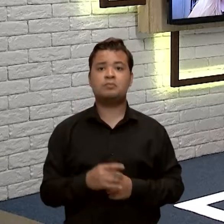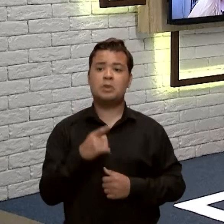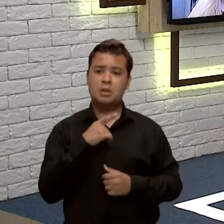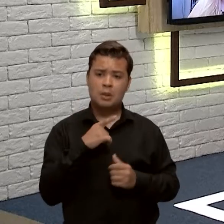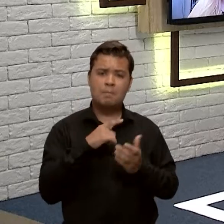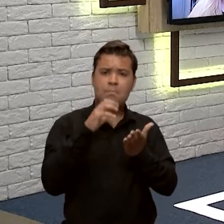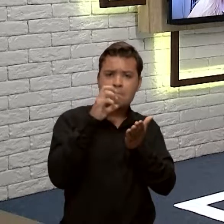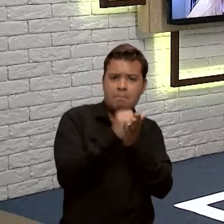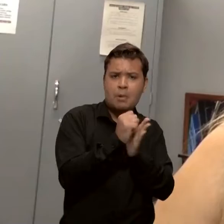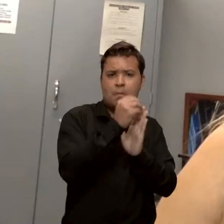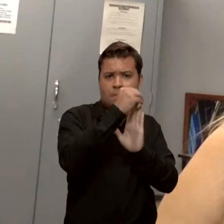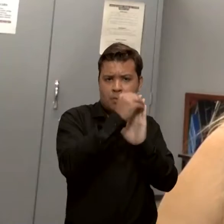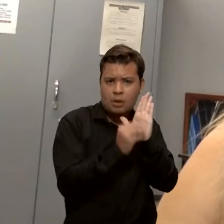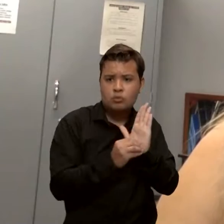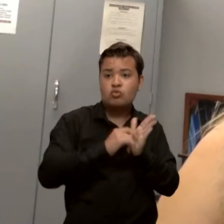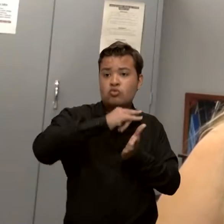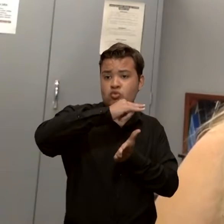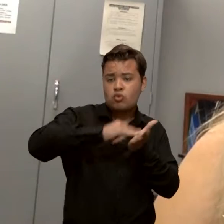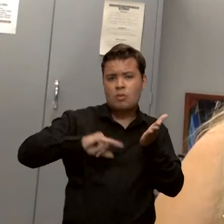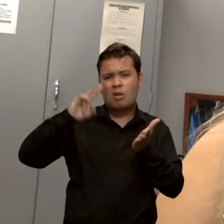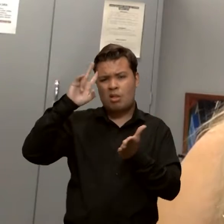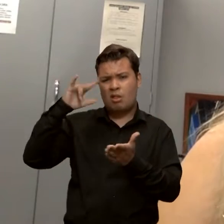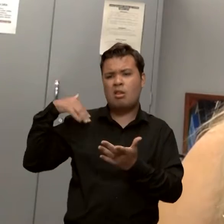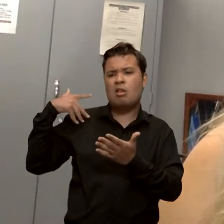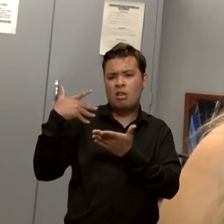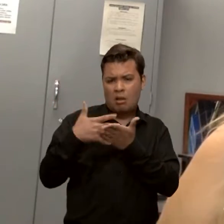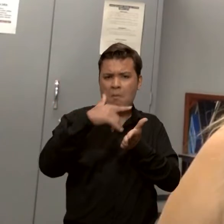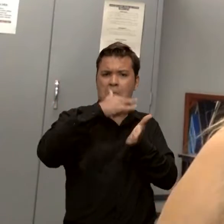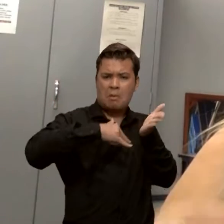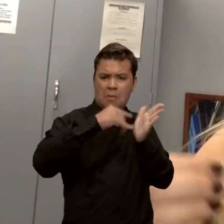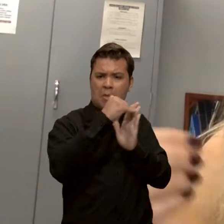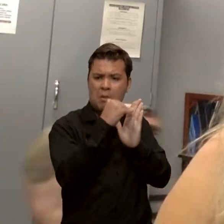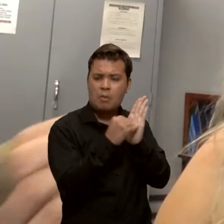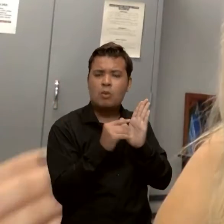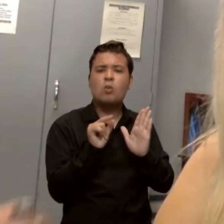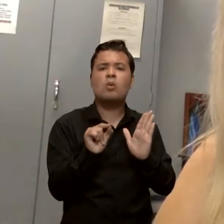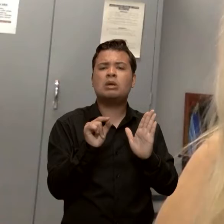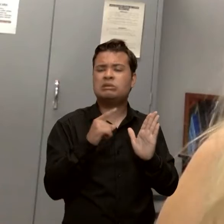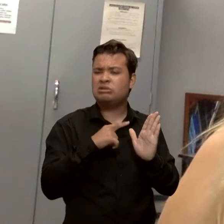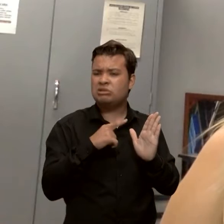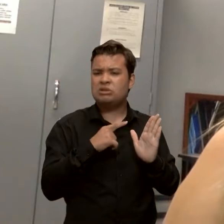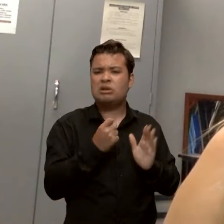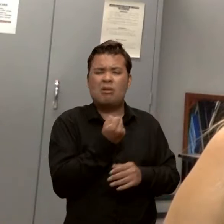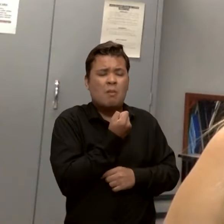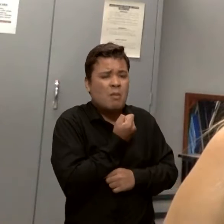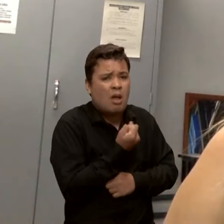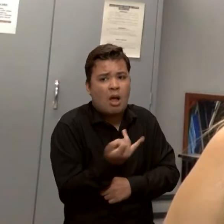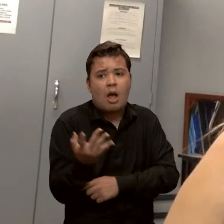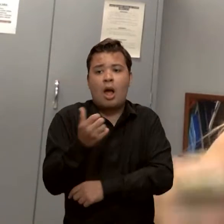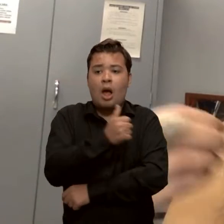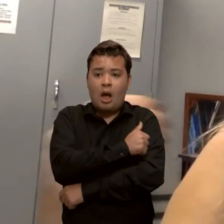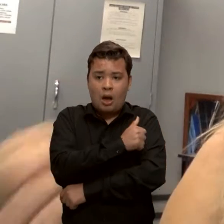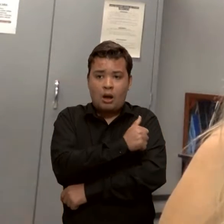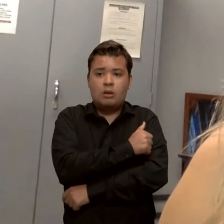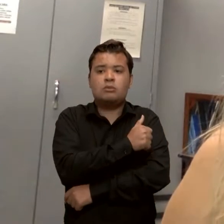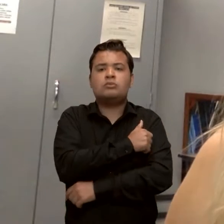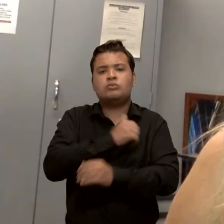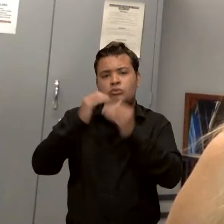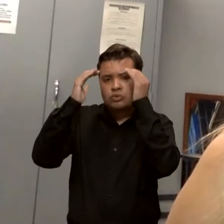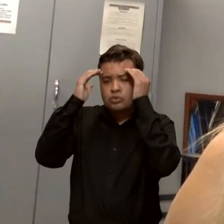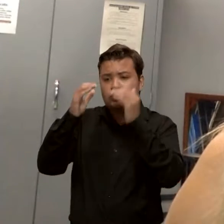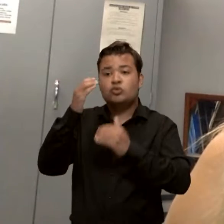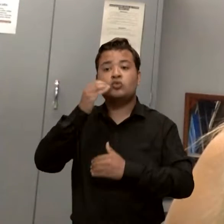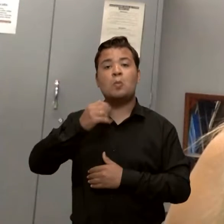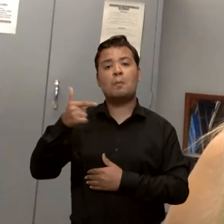históricos, por exemplo, de termos centenas de alunos ligados a Dom Pedro II, ao Imperial Conservatório e